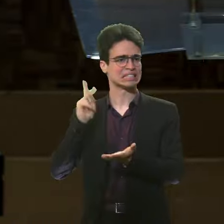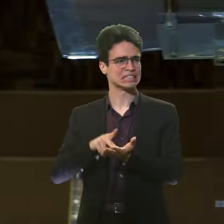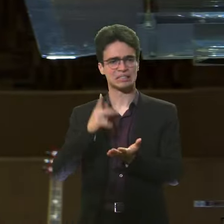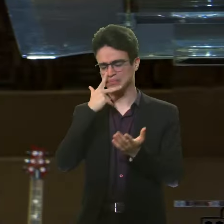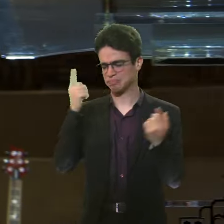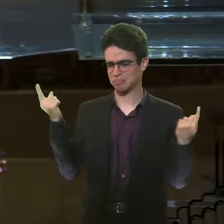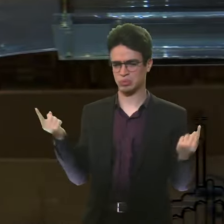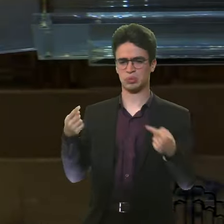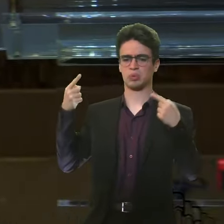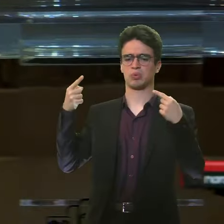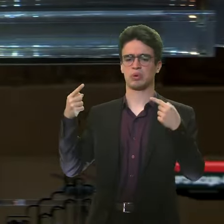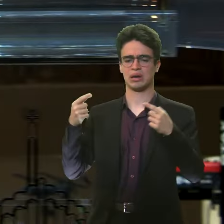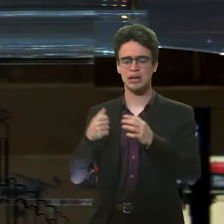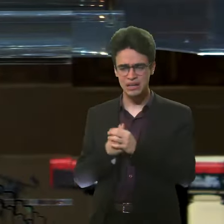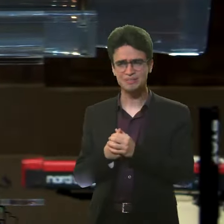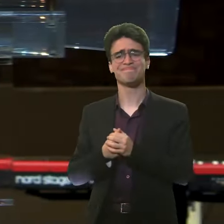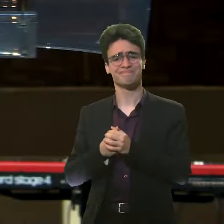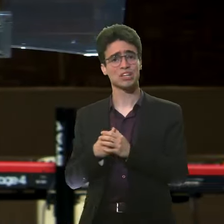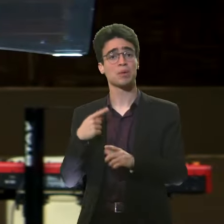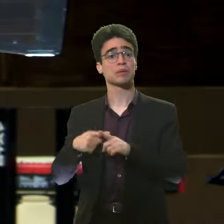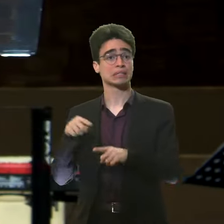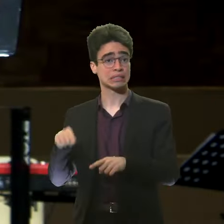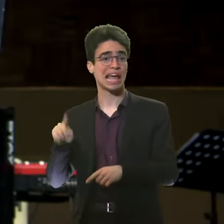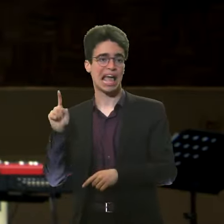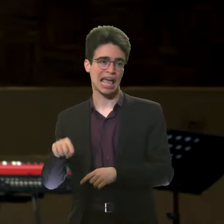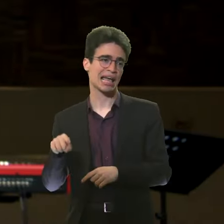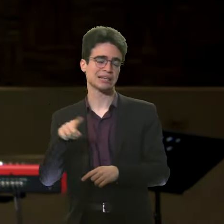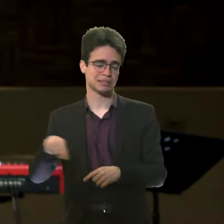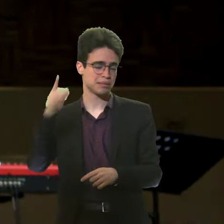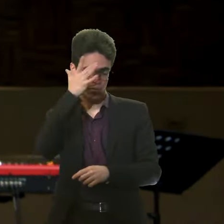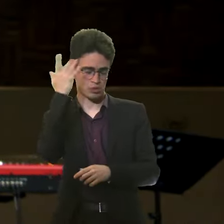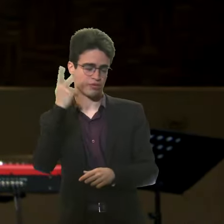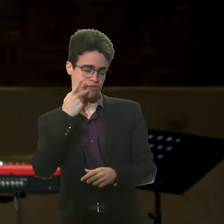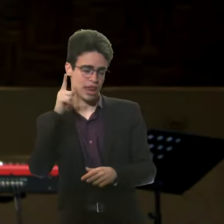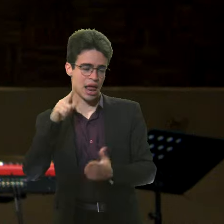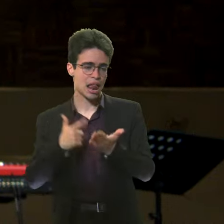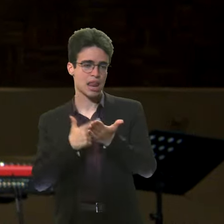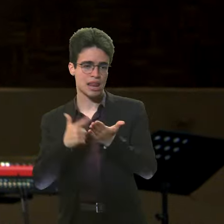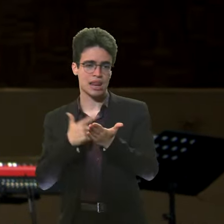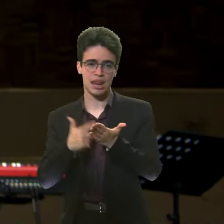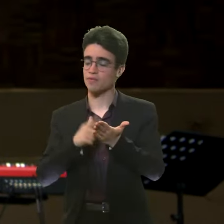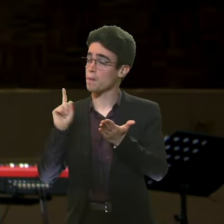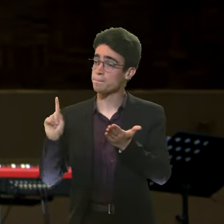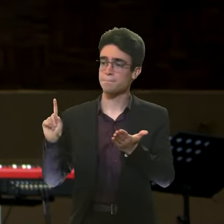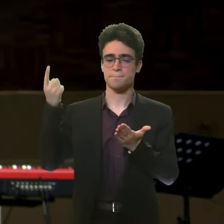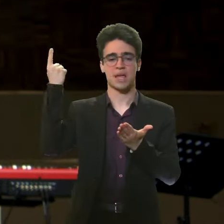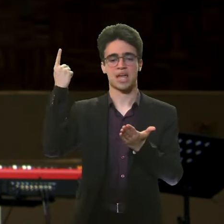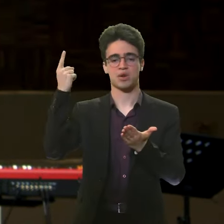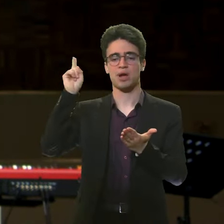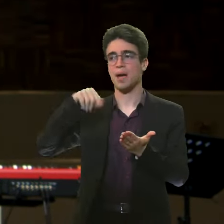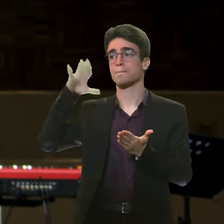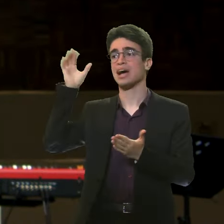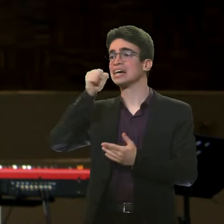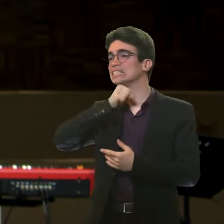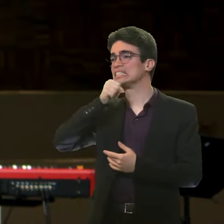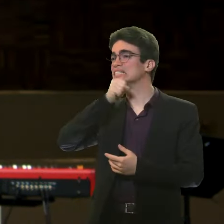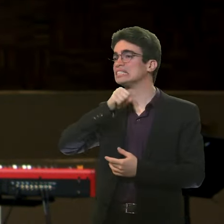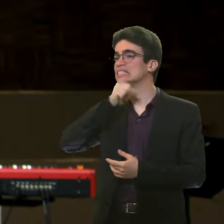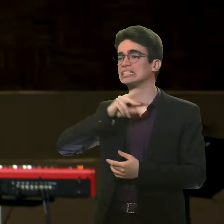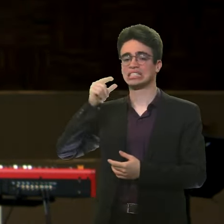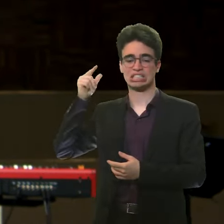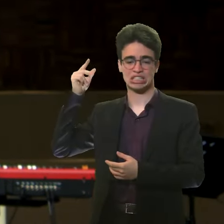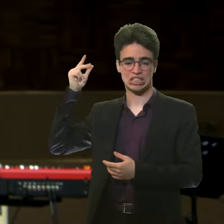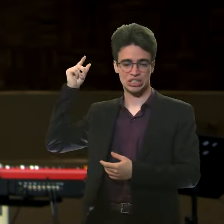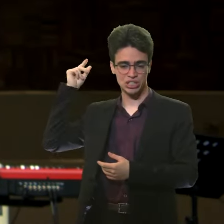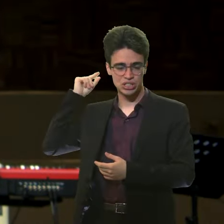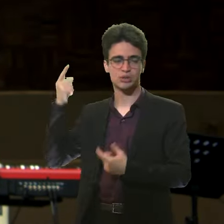é considerado, pelos estudiosos, o livro mais antigo. Ele foi escrito, por primeiro dos livros que a gente tem na nossa Bíblia.